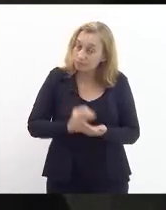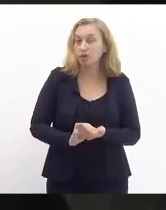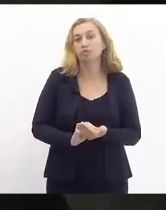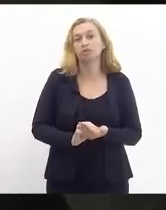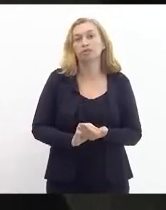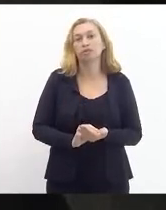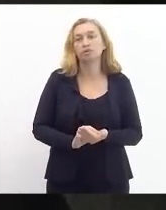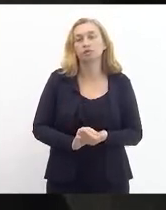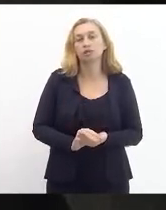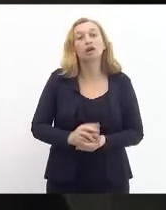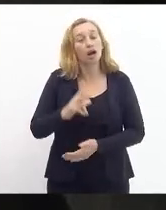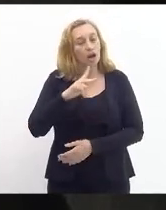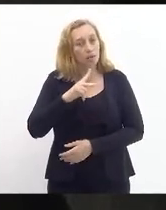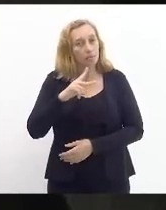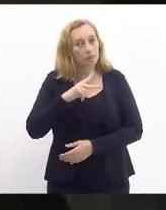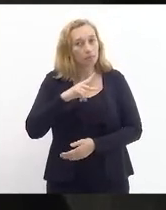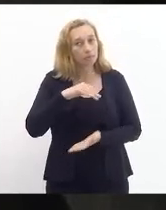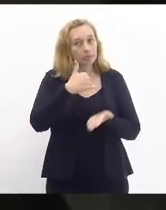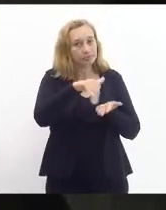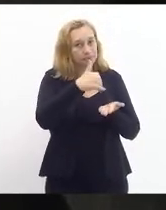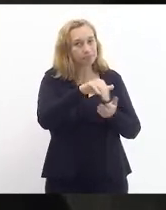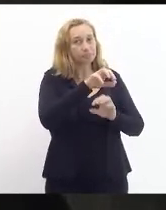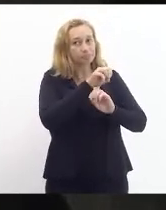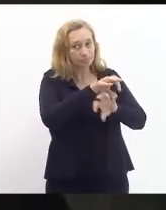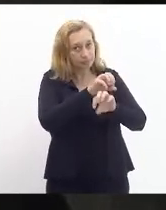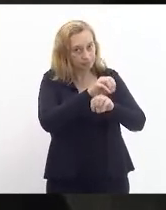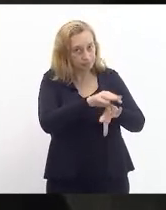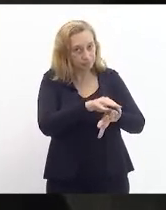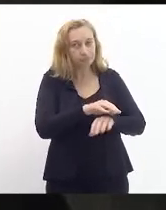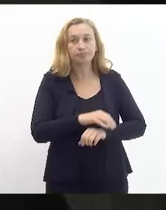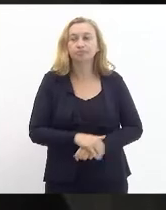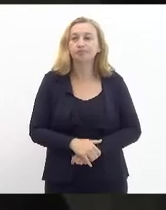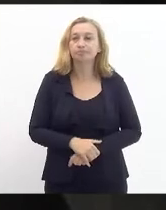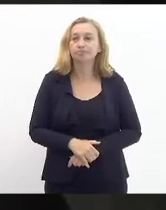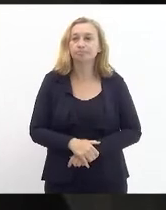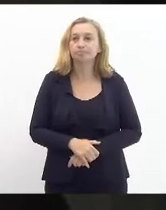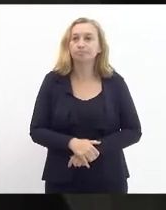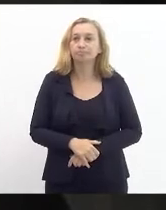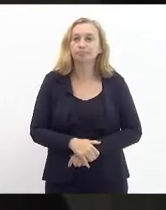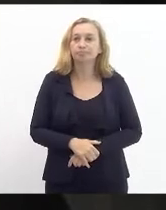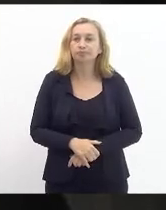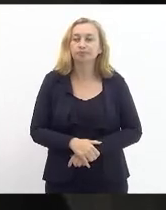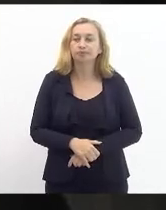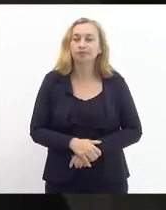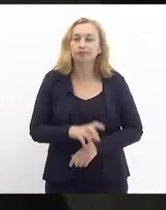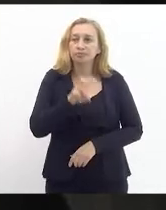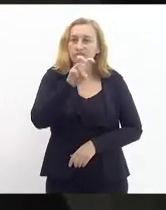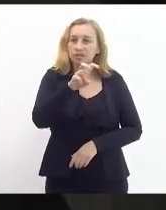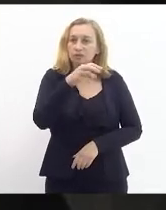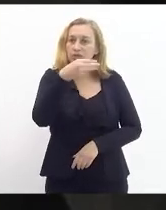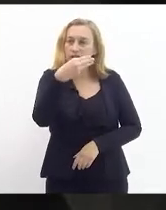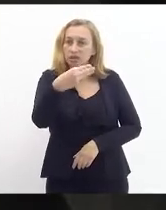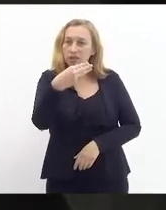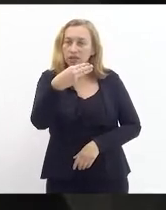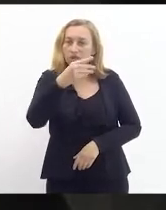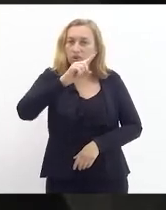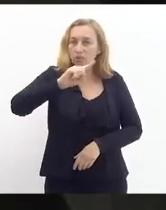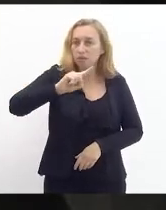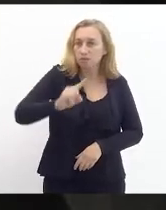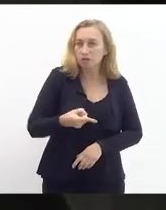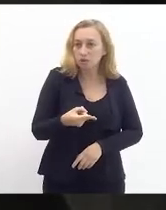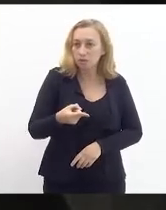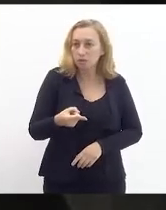segundo a própria seduti segundo a própria Seduc são das 53 mil turmas